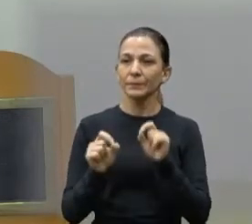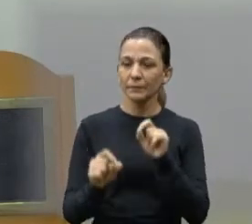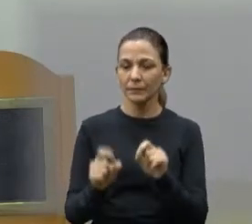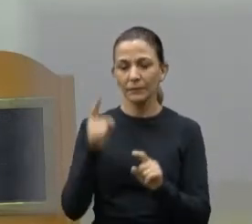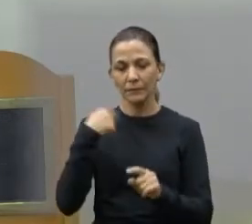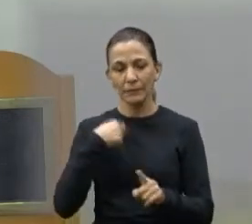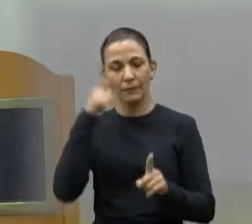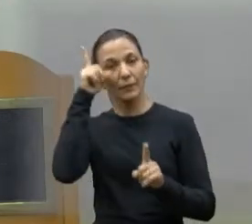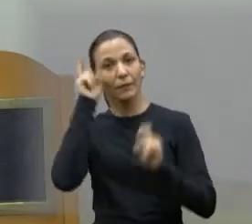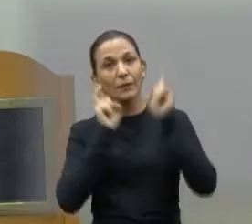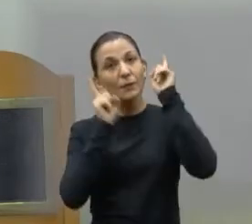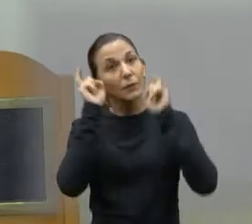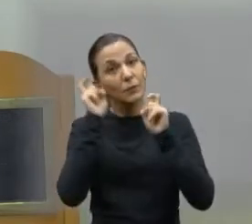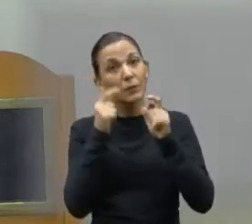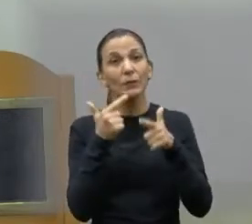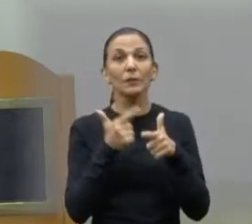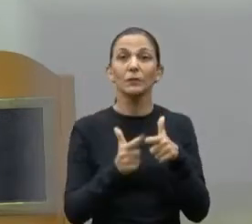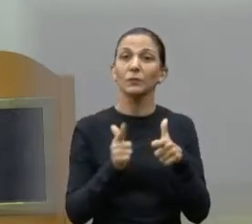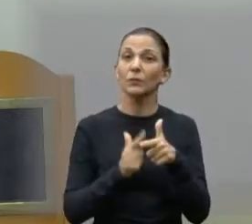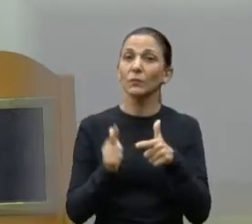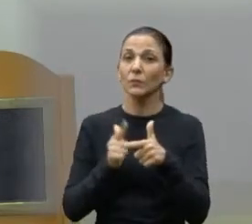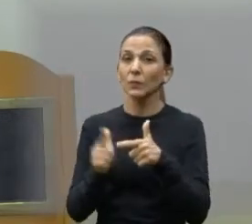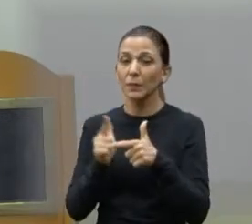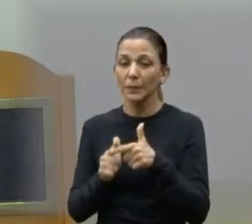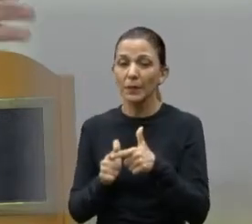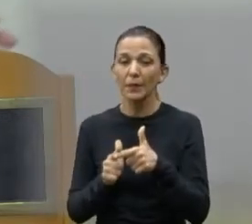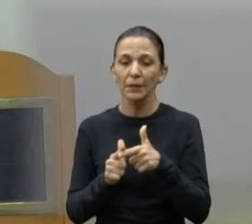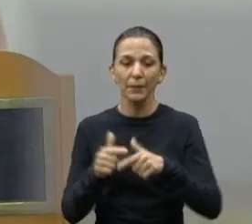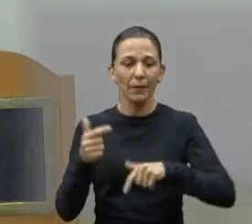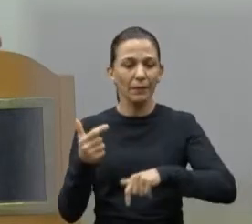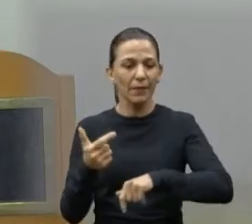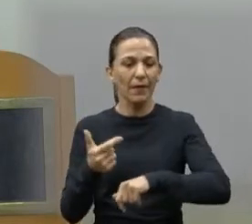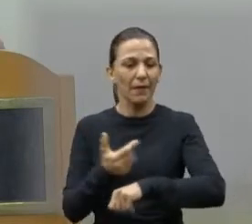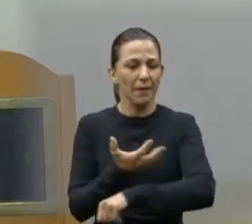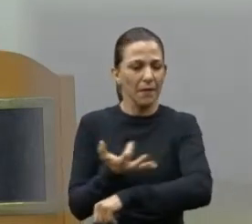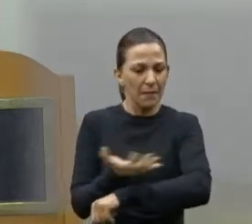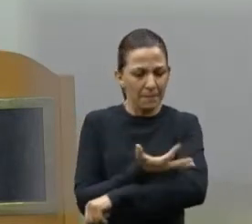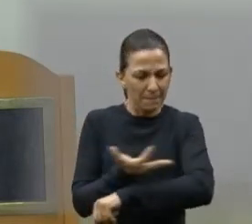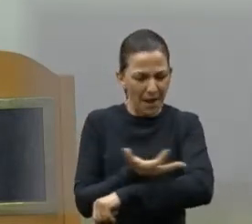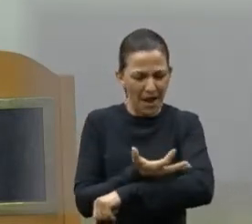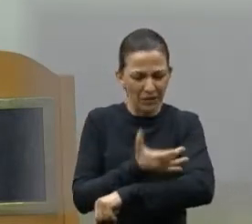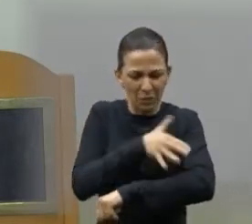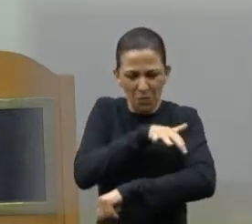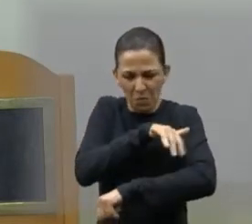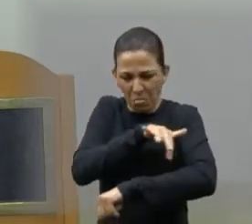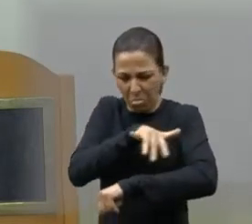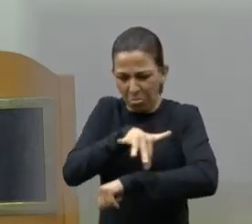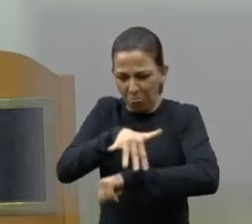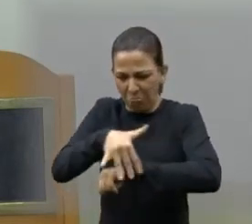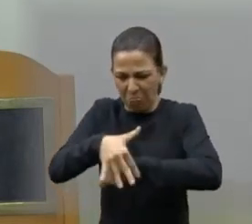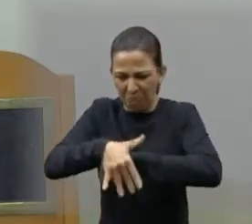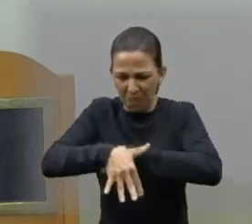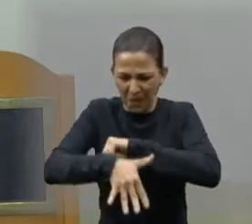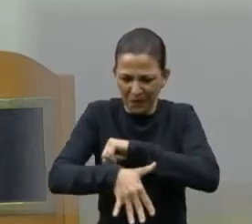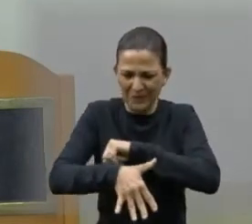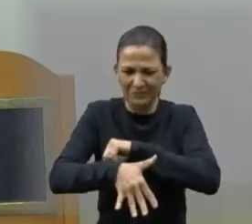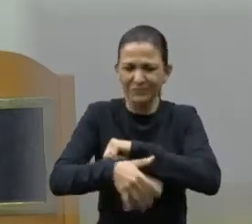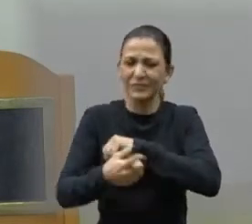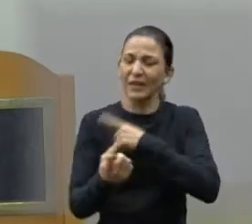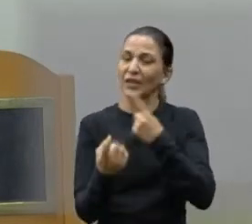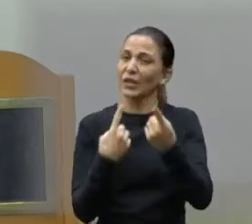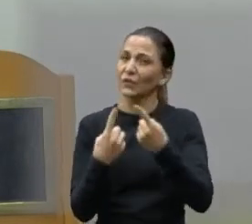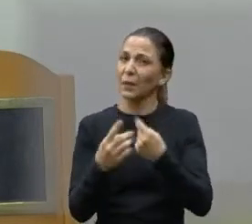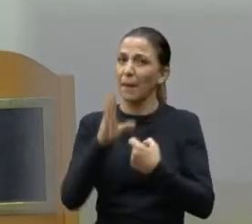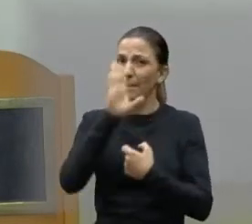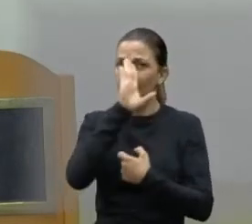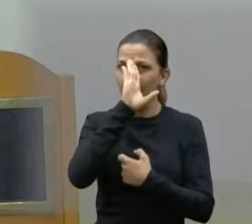preocupado em ver o problema vai reumato da Guia no bueiro na plena Via Expressa é uma questão de